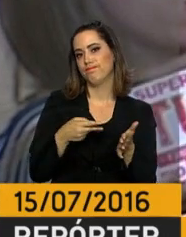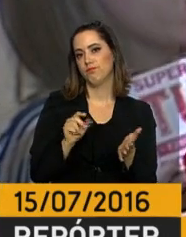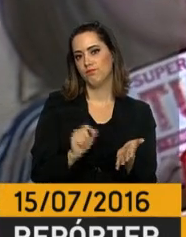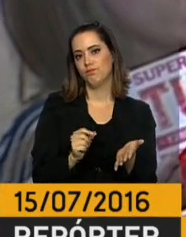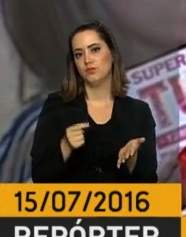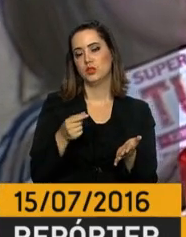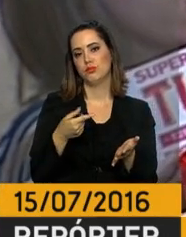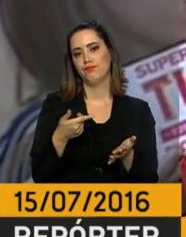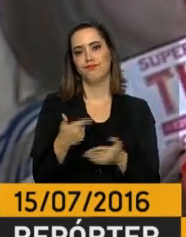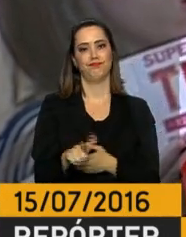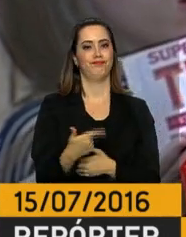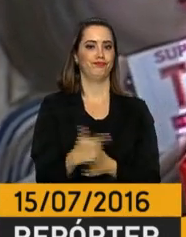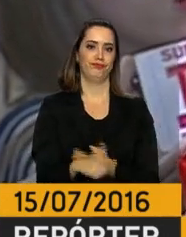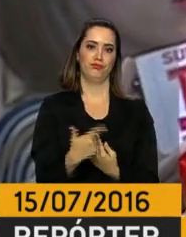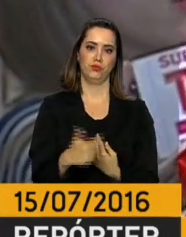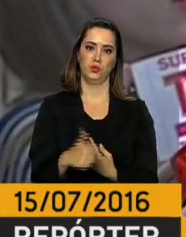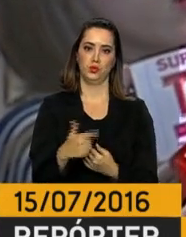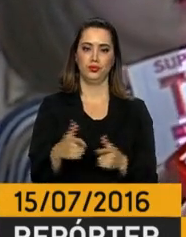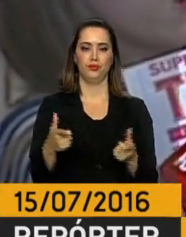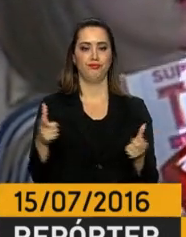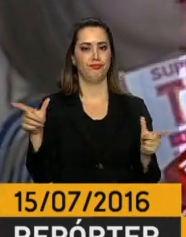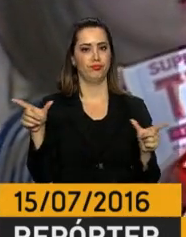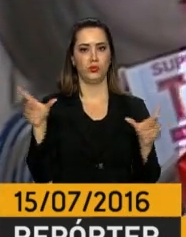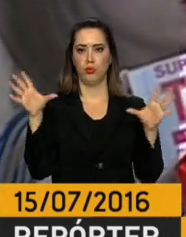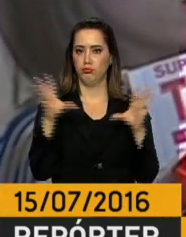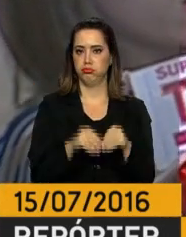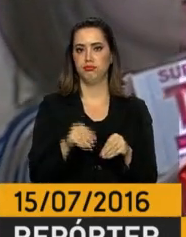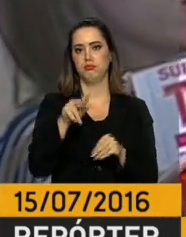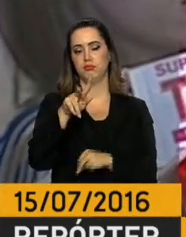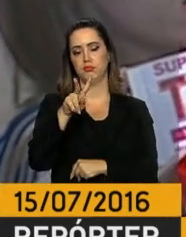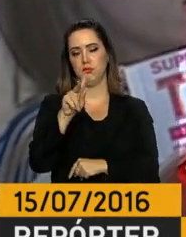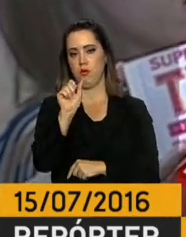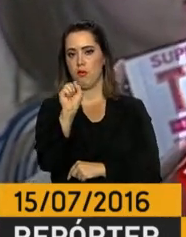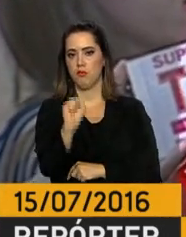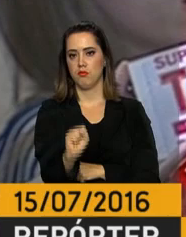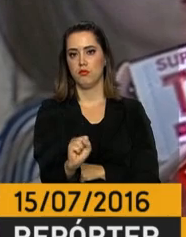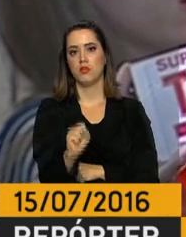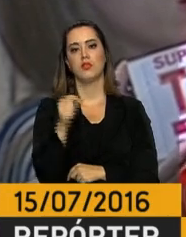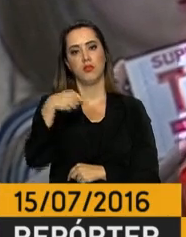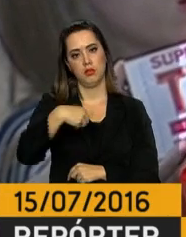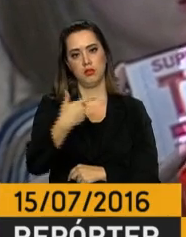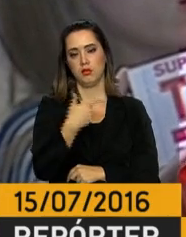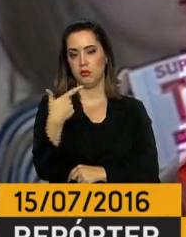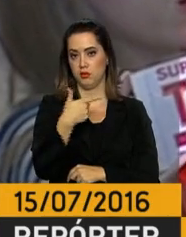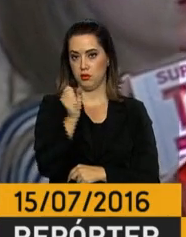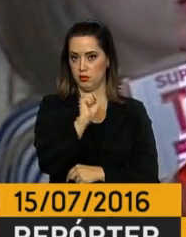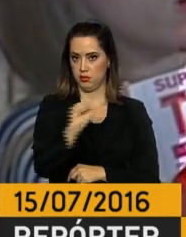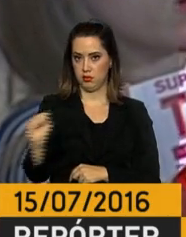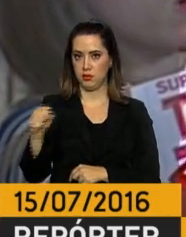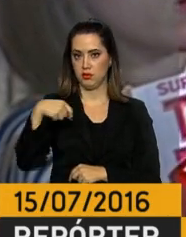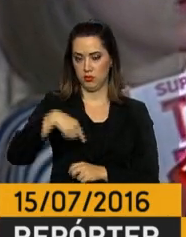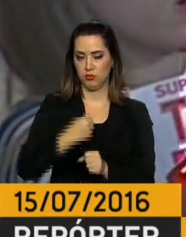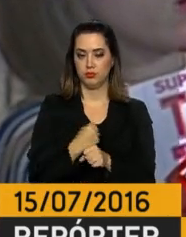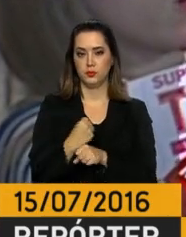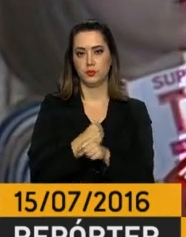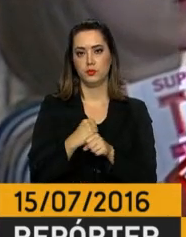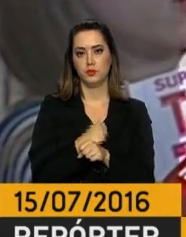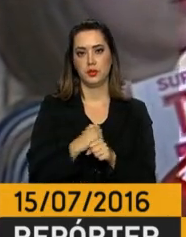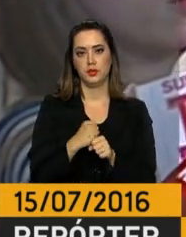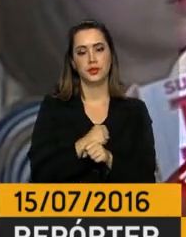a inviabilização das 75 mil novas vagas para esse segundo semestre de 2016 e